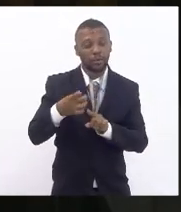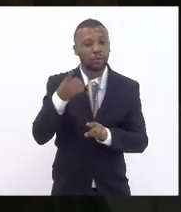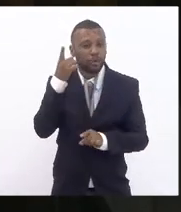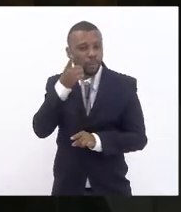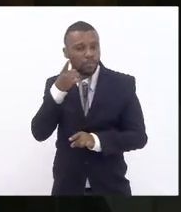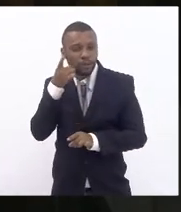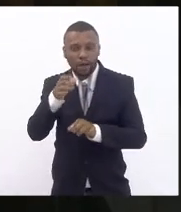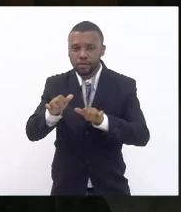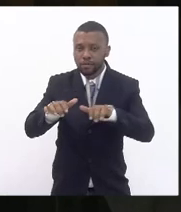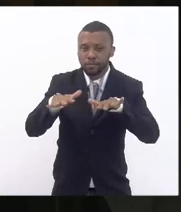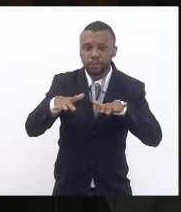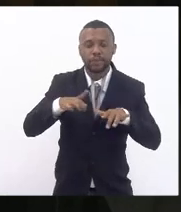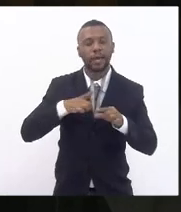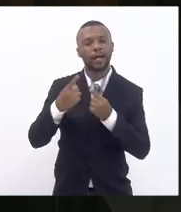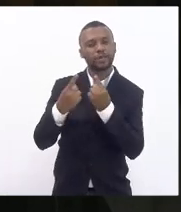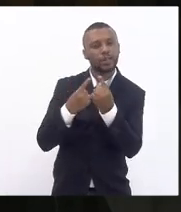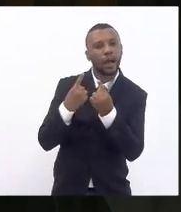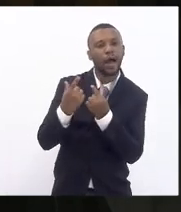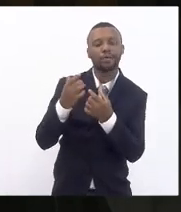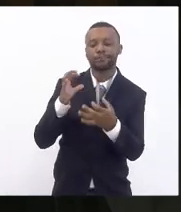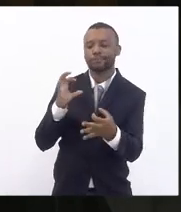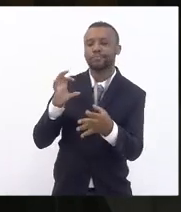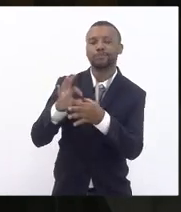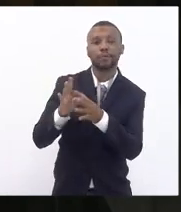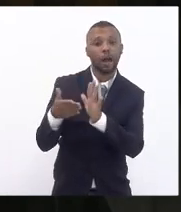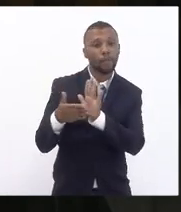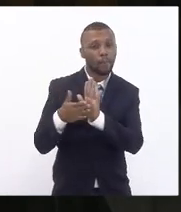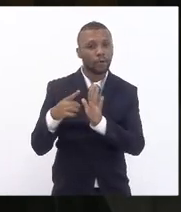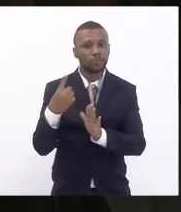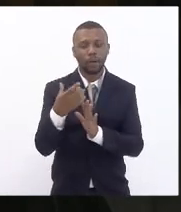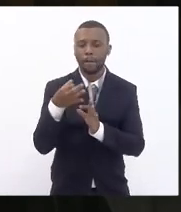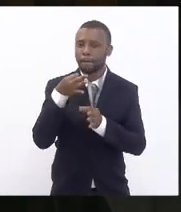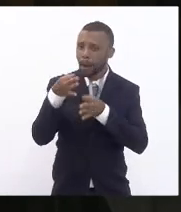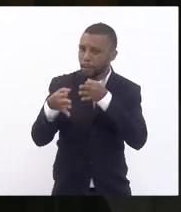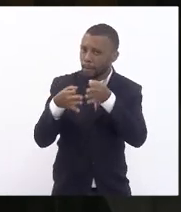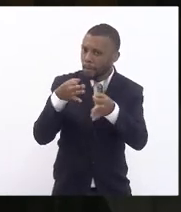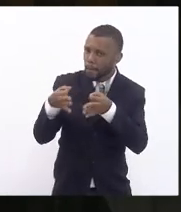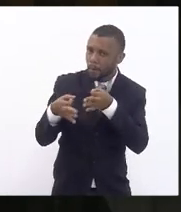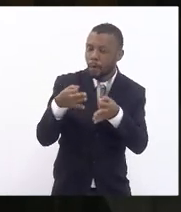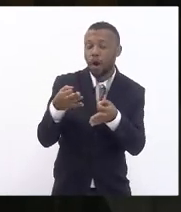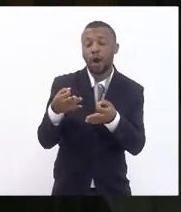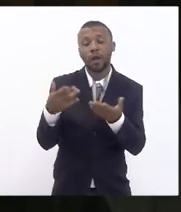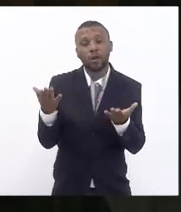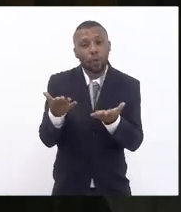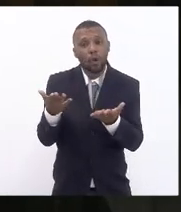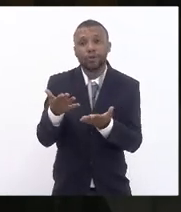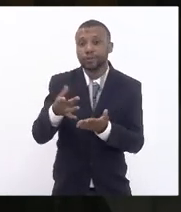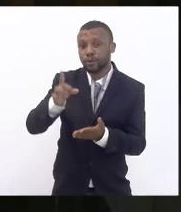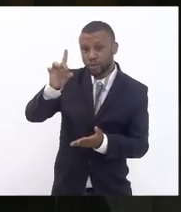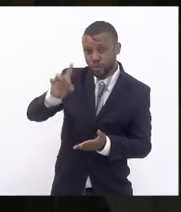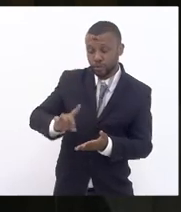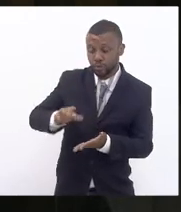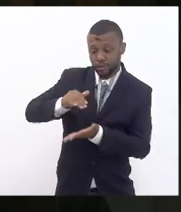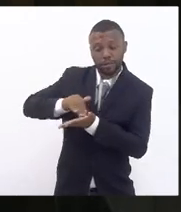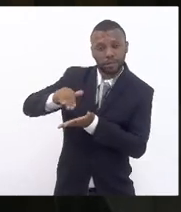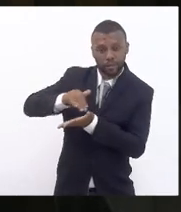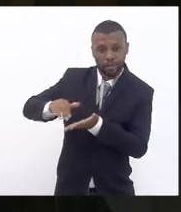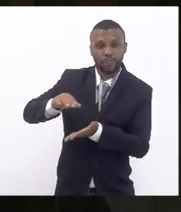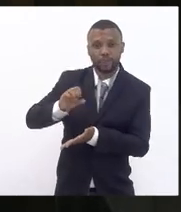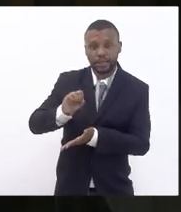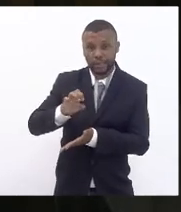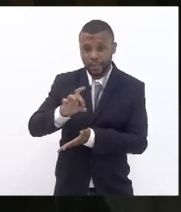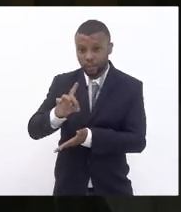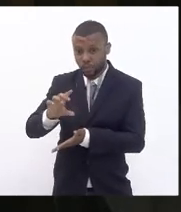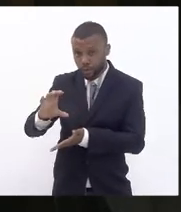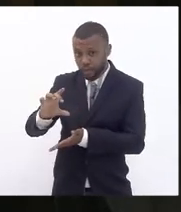procure caminhos de entendimento. E a proposta que a gente colocou e está hoje na mesa da SEDUC é uma proposta de que a